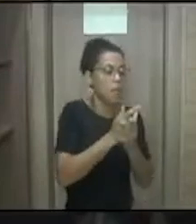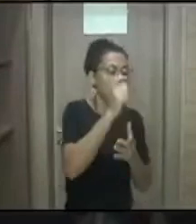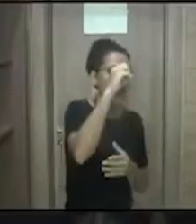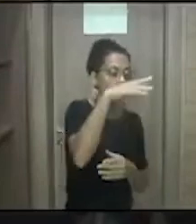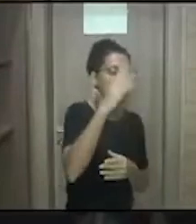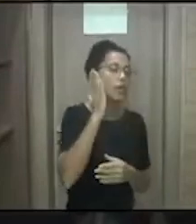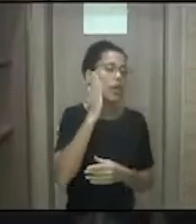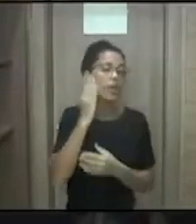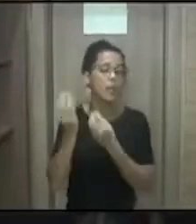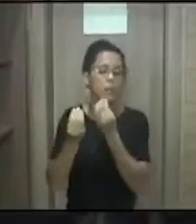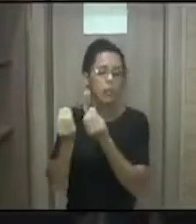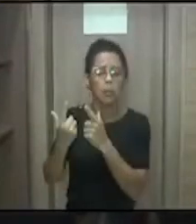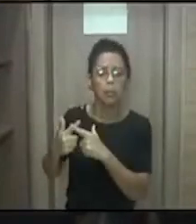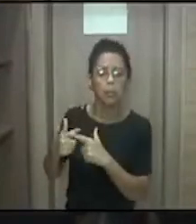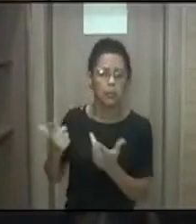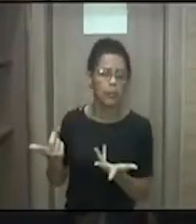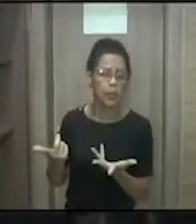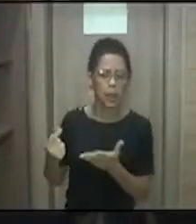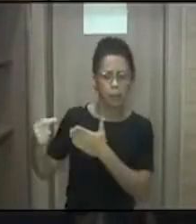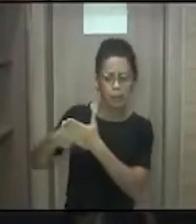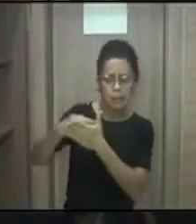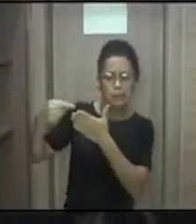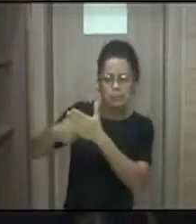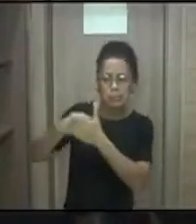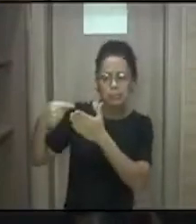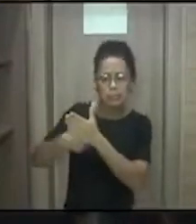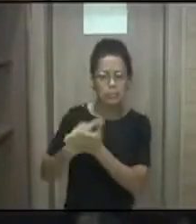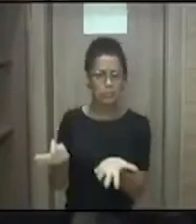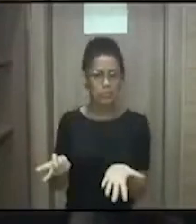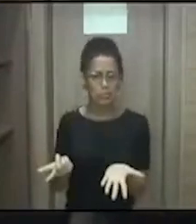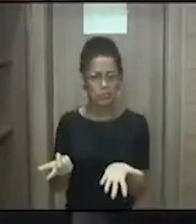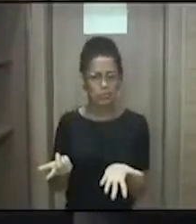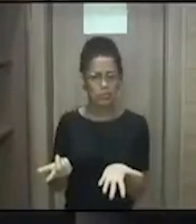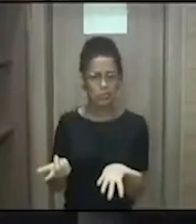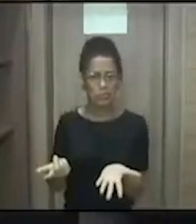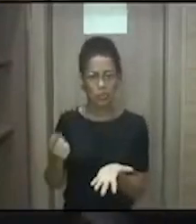Não, peraí. Você é da auditoria?